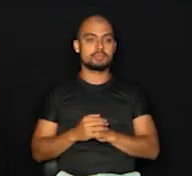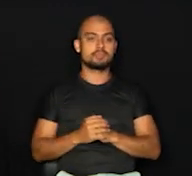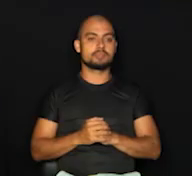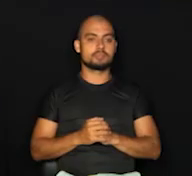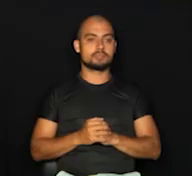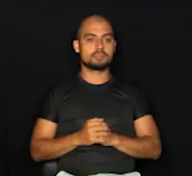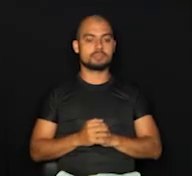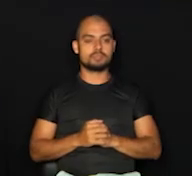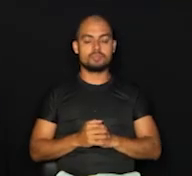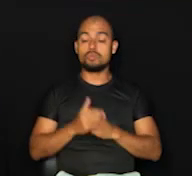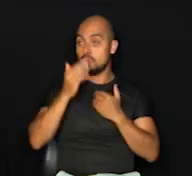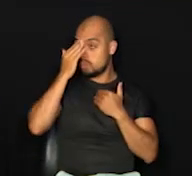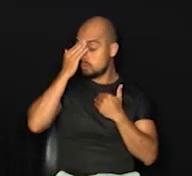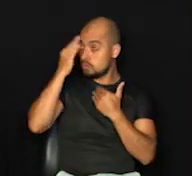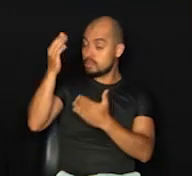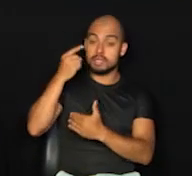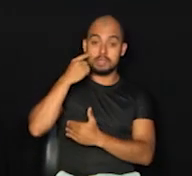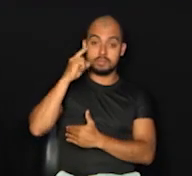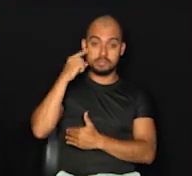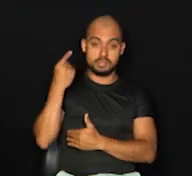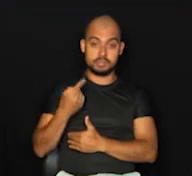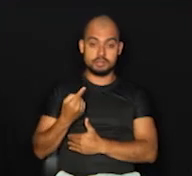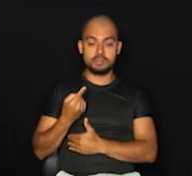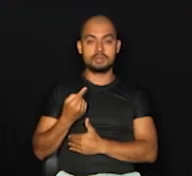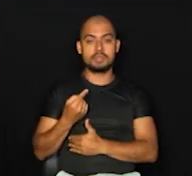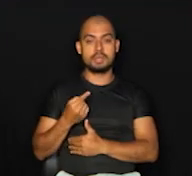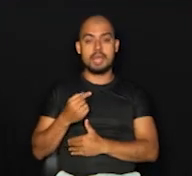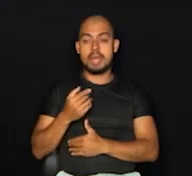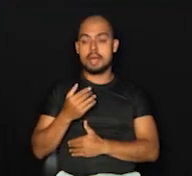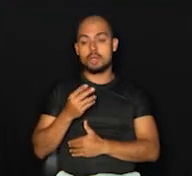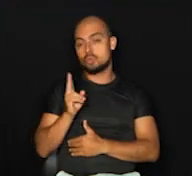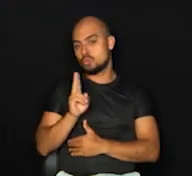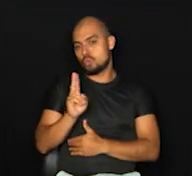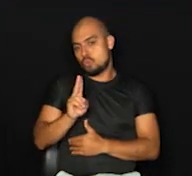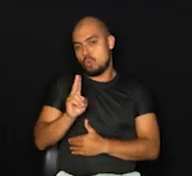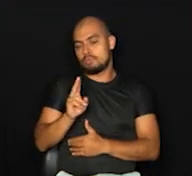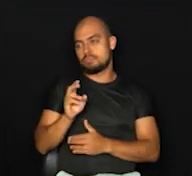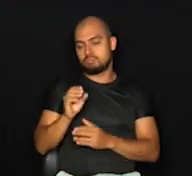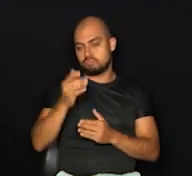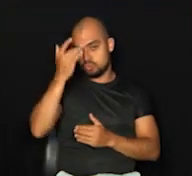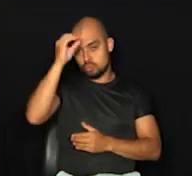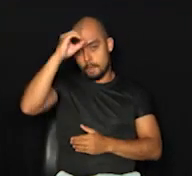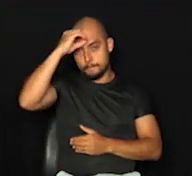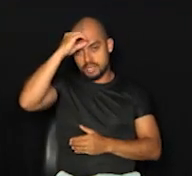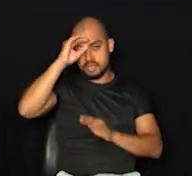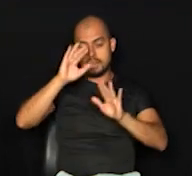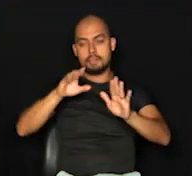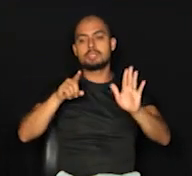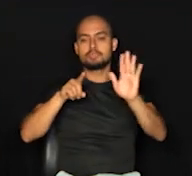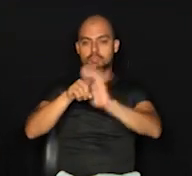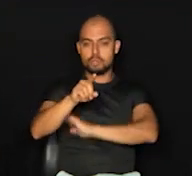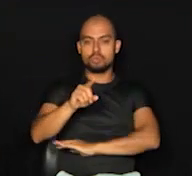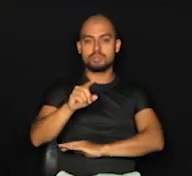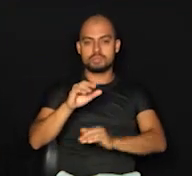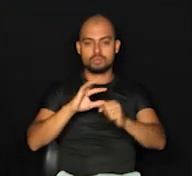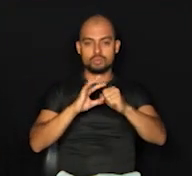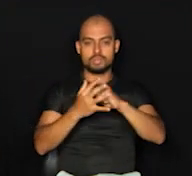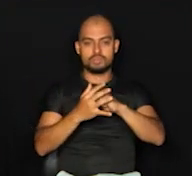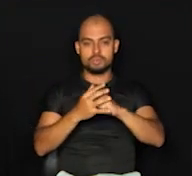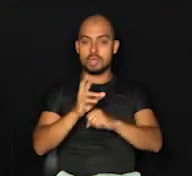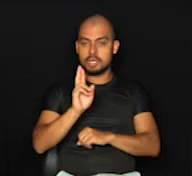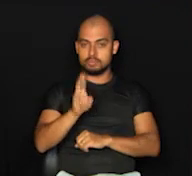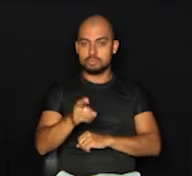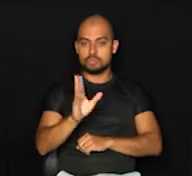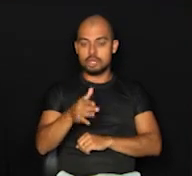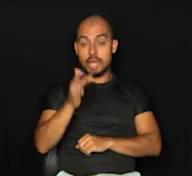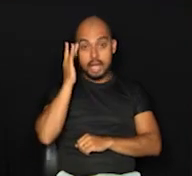www.campinas.sp.gov.br. Muito obrigado, então, Mina Abreu, a pessoa que ela não se identificou, mas fez a pergunta sobre a Covid-19 respondida. Então, você